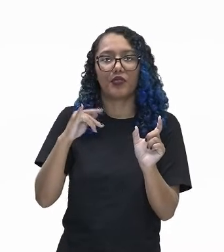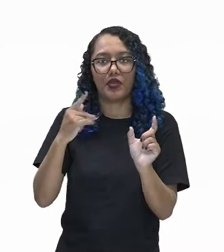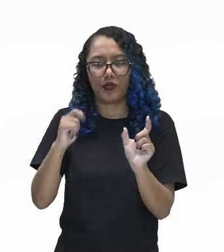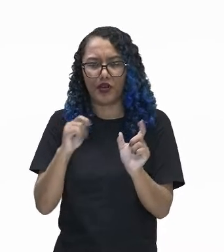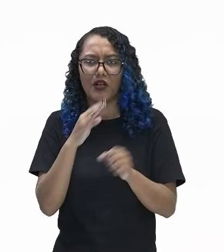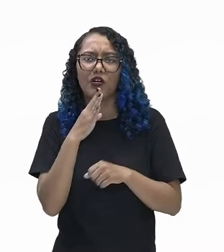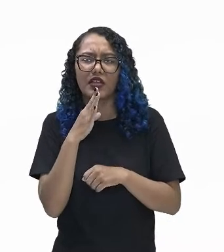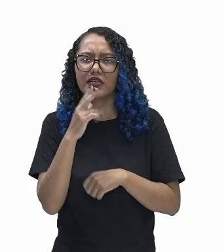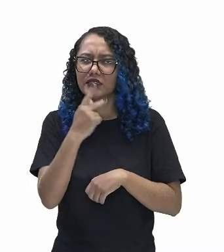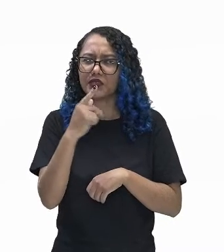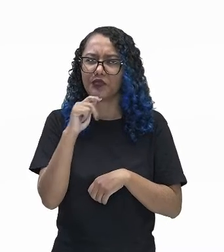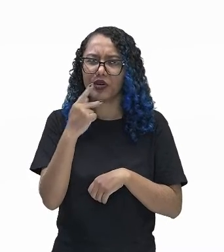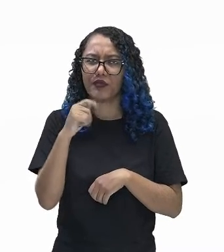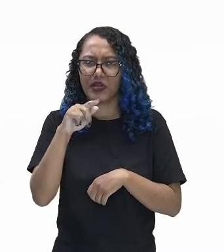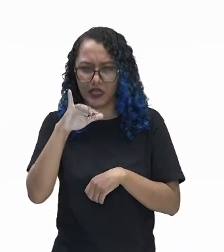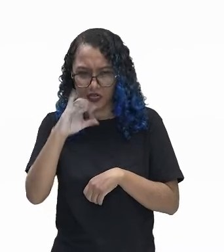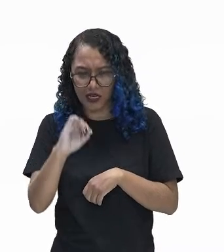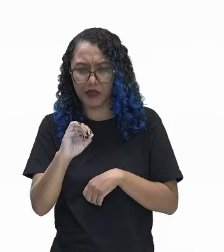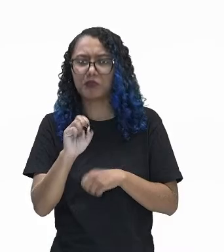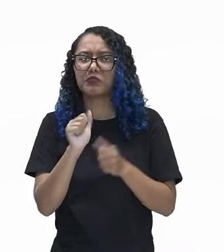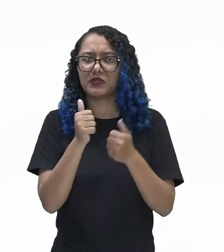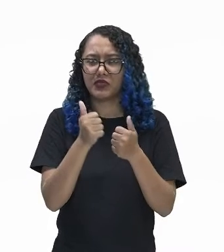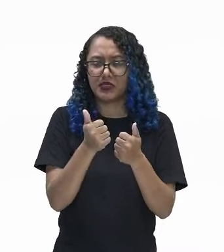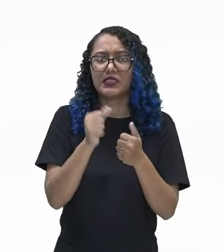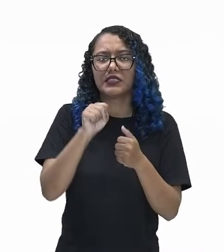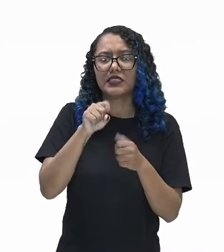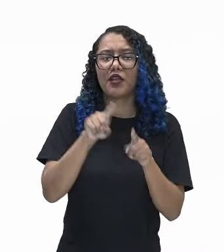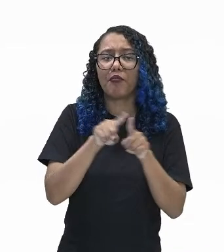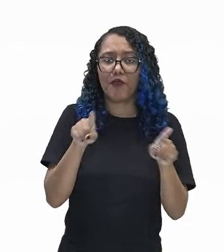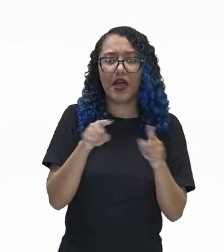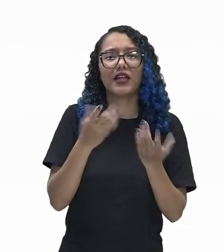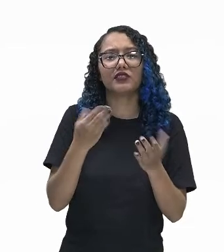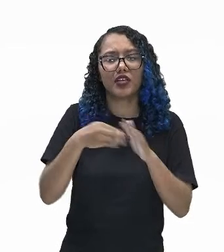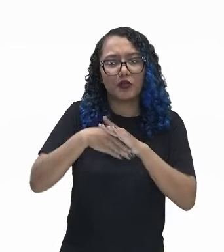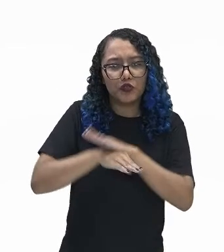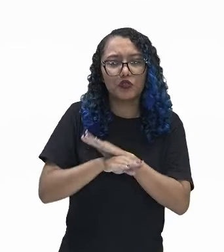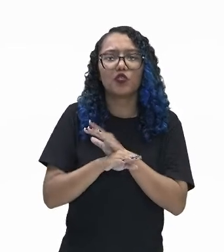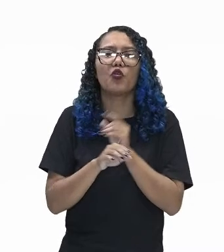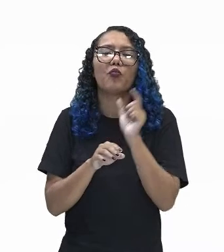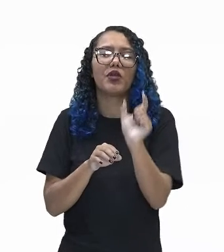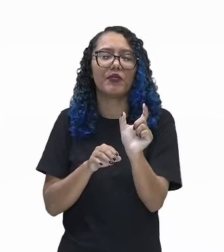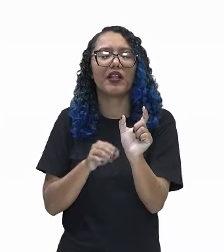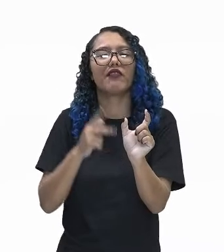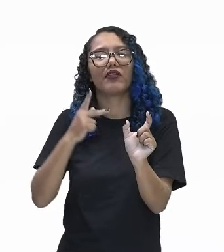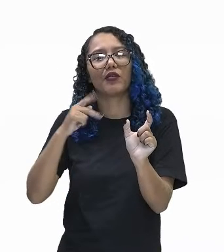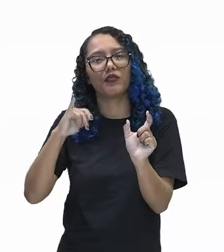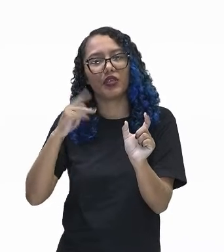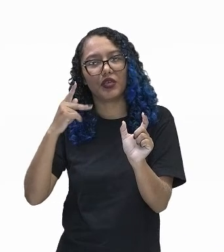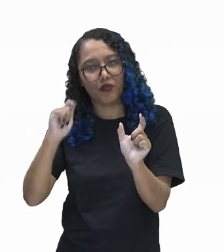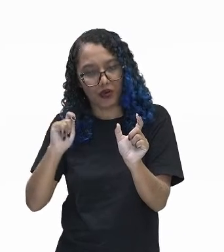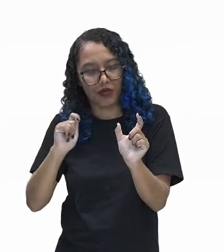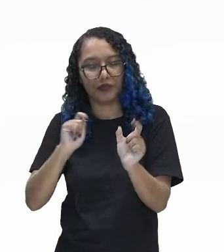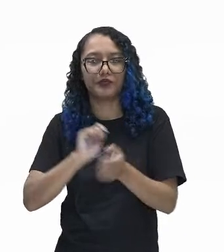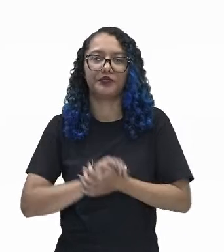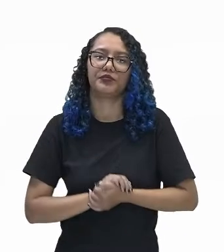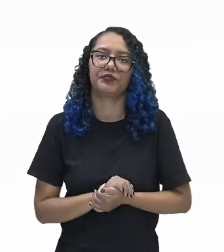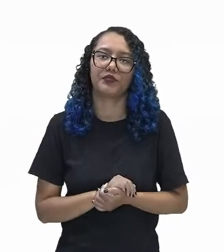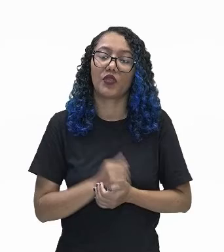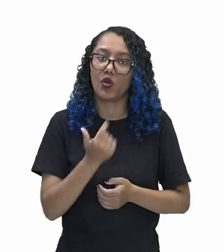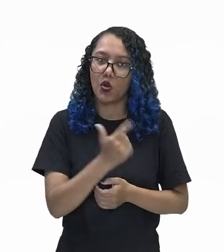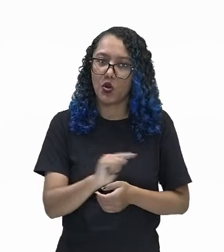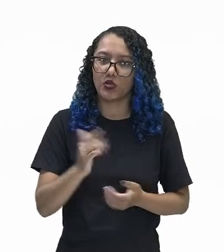mas é mais comum lá chamar de pipa. Veja outra variação geográfica aí. Olha só, a